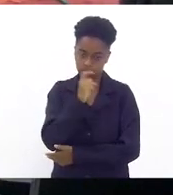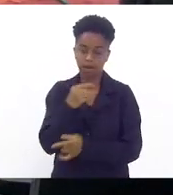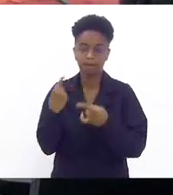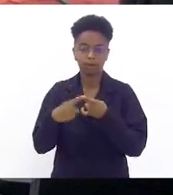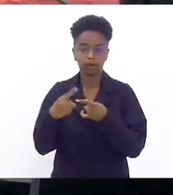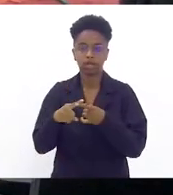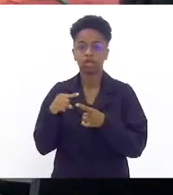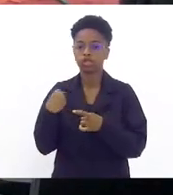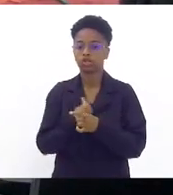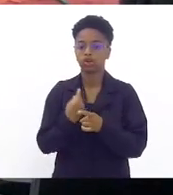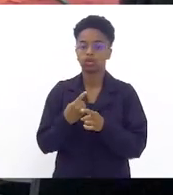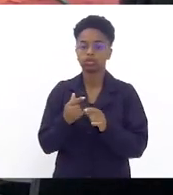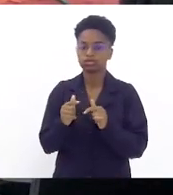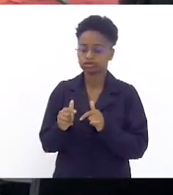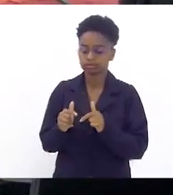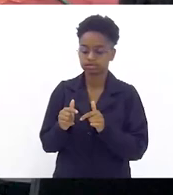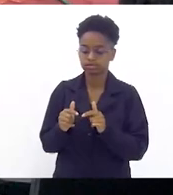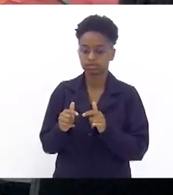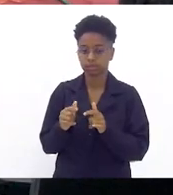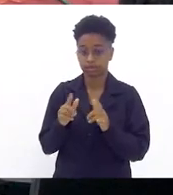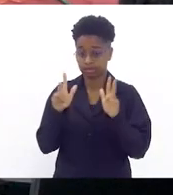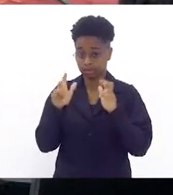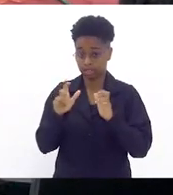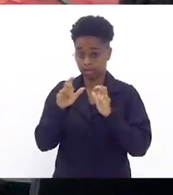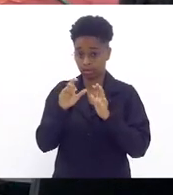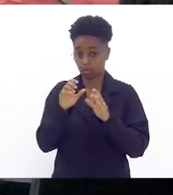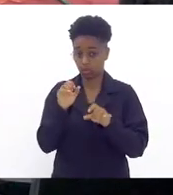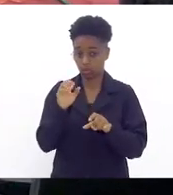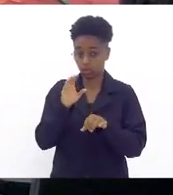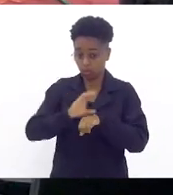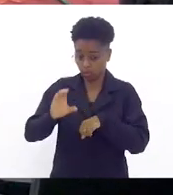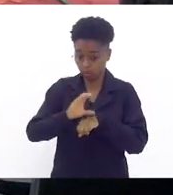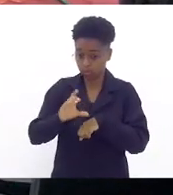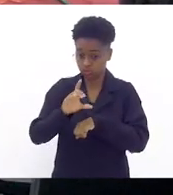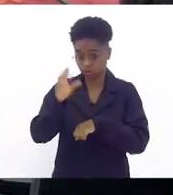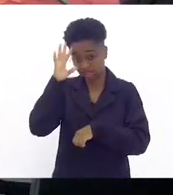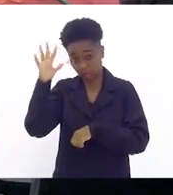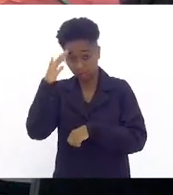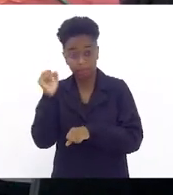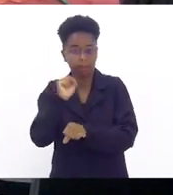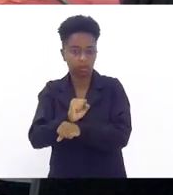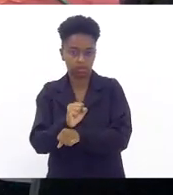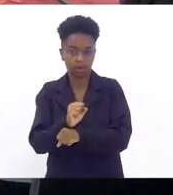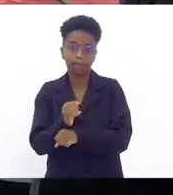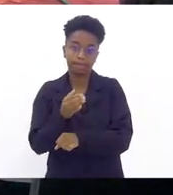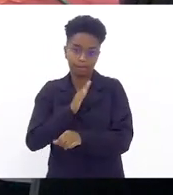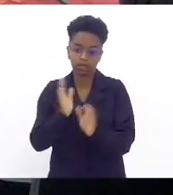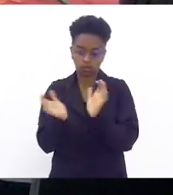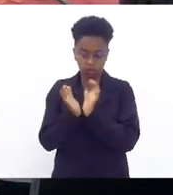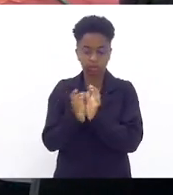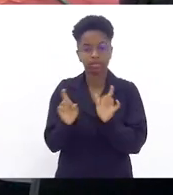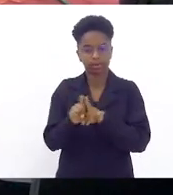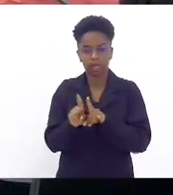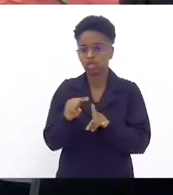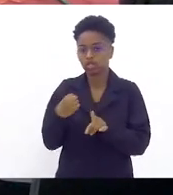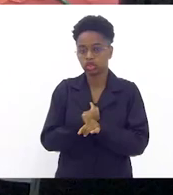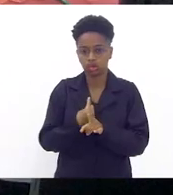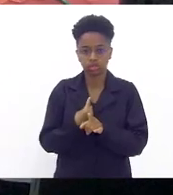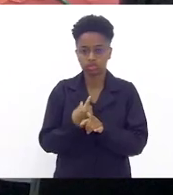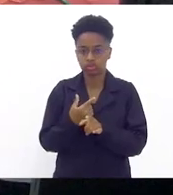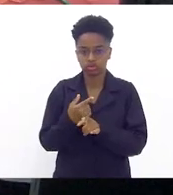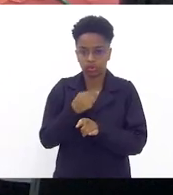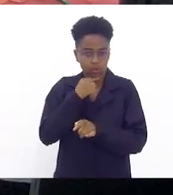letiva é da carga horária do curso elas estão interrompidas Inclusive a minha turma de montagem a gente não está com as nossas atividades